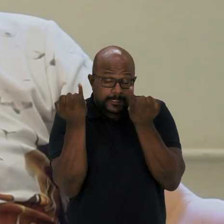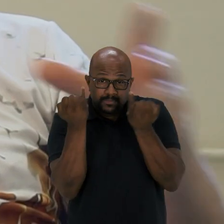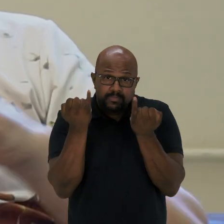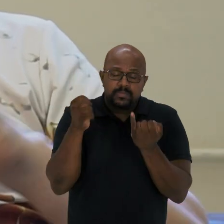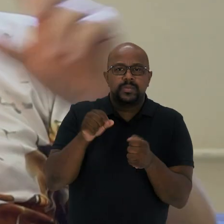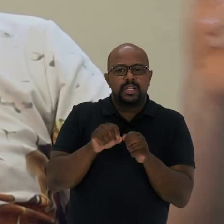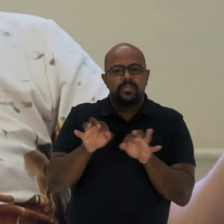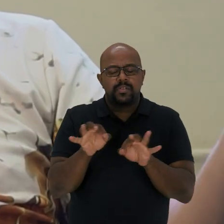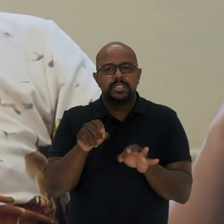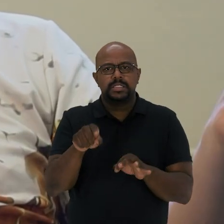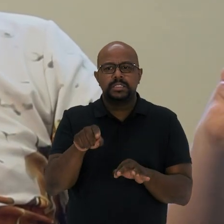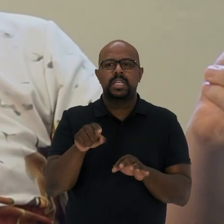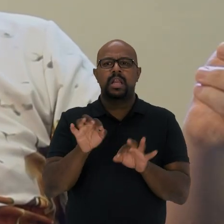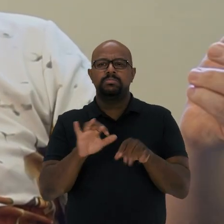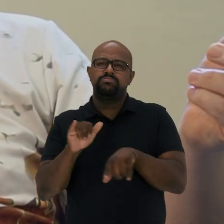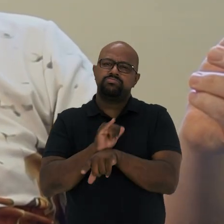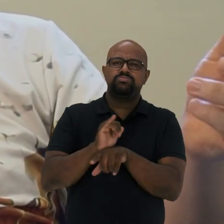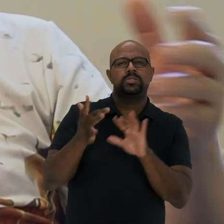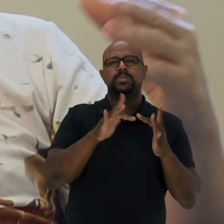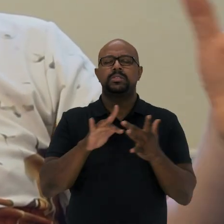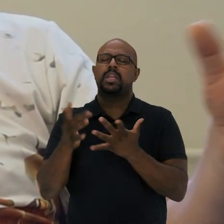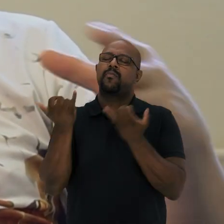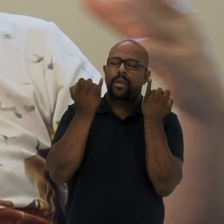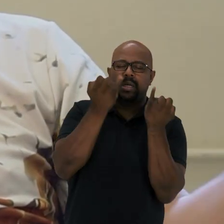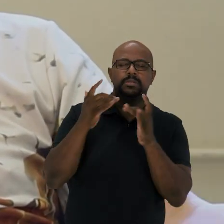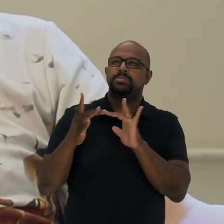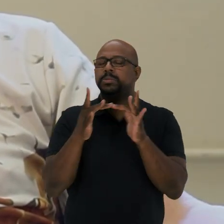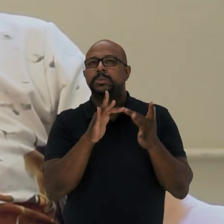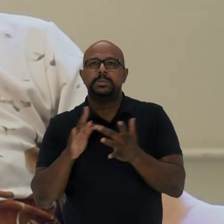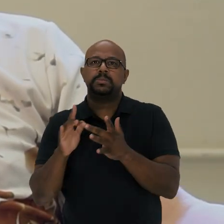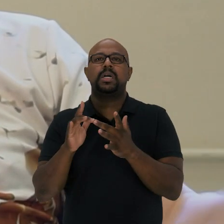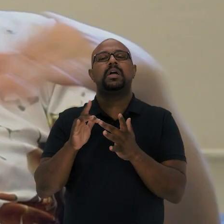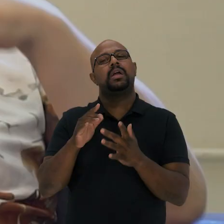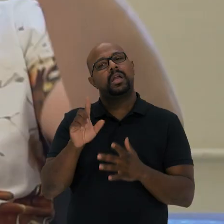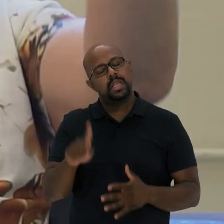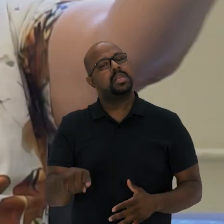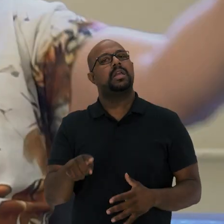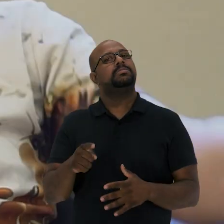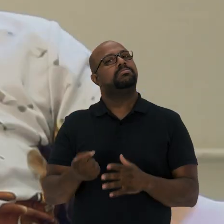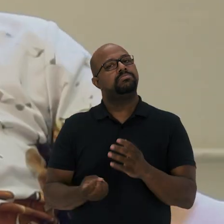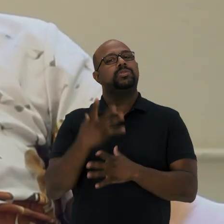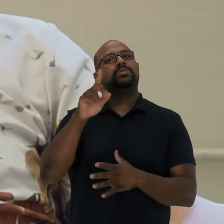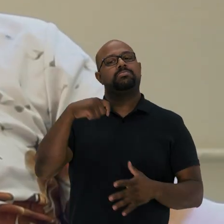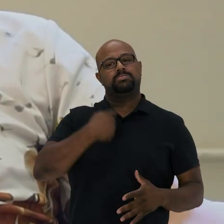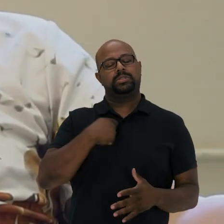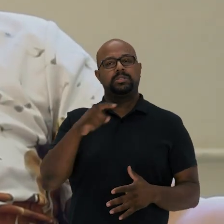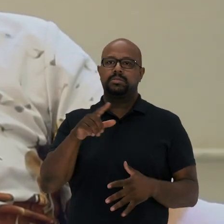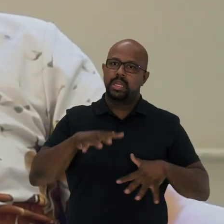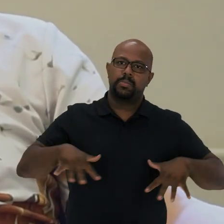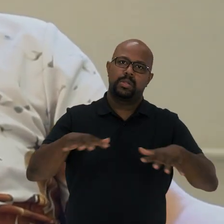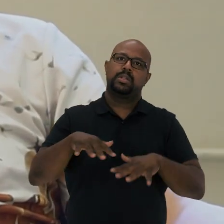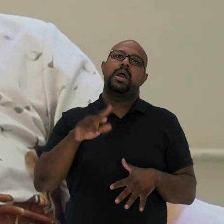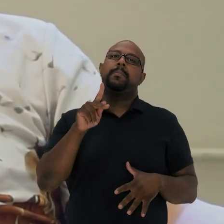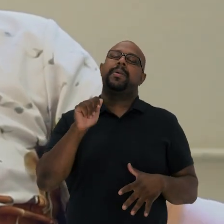informando, e ele fez essa cadeia, essa rede de informações com os paleontólogos, com o pessoal, e acabou, então, basicamente, se introduzindo dentro